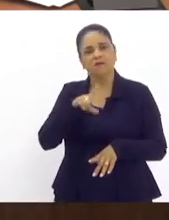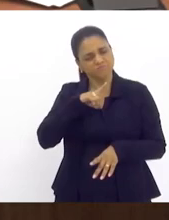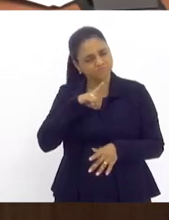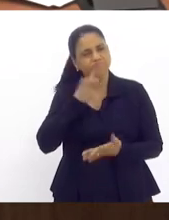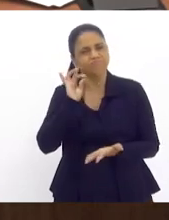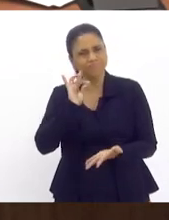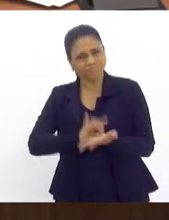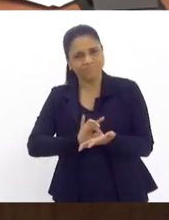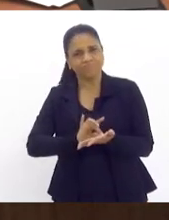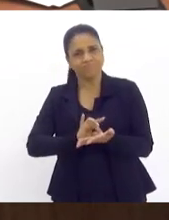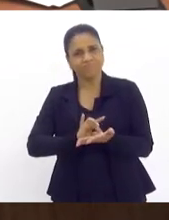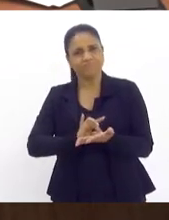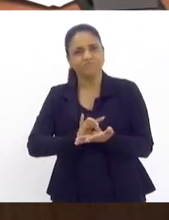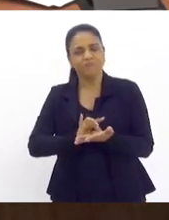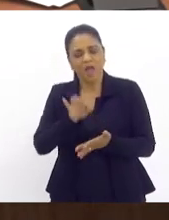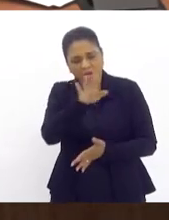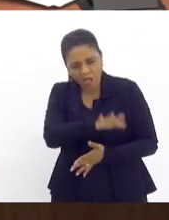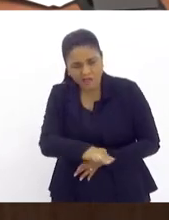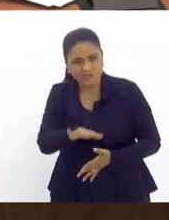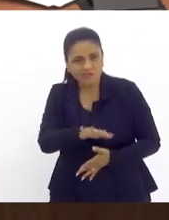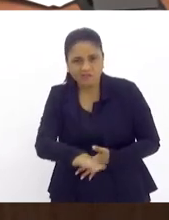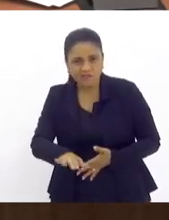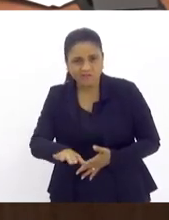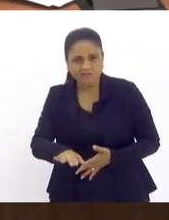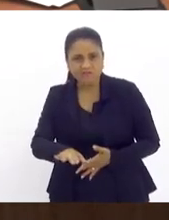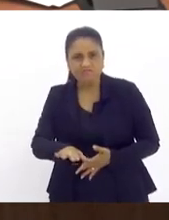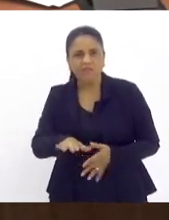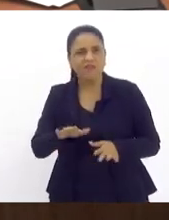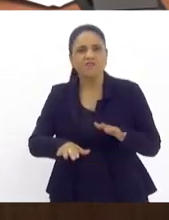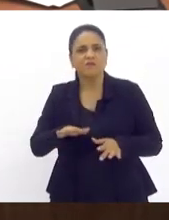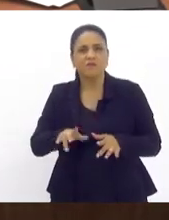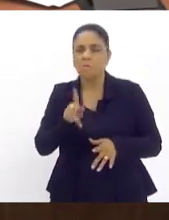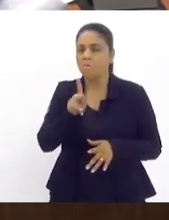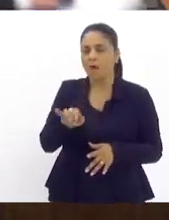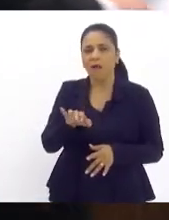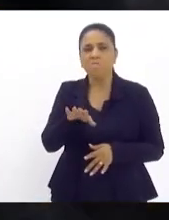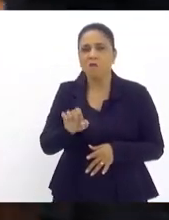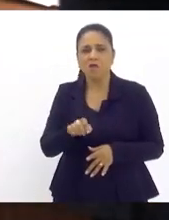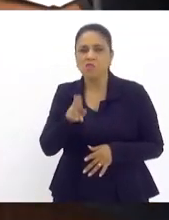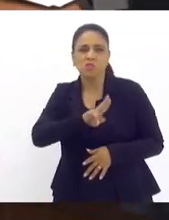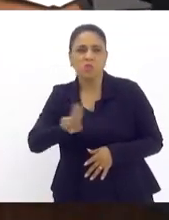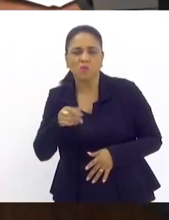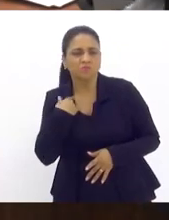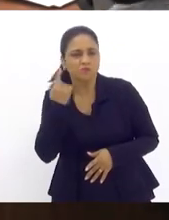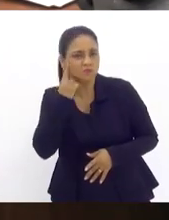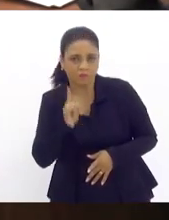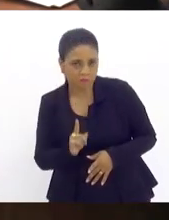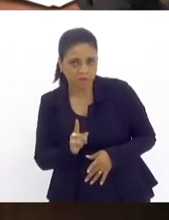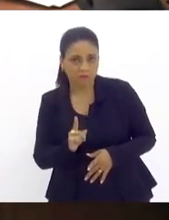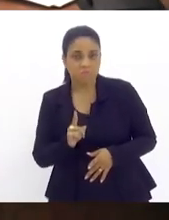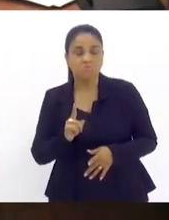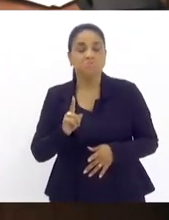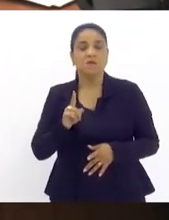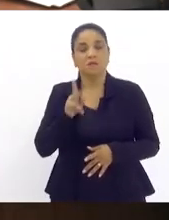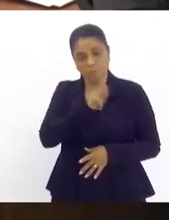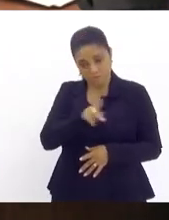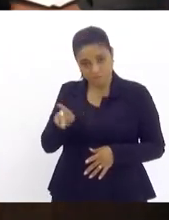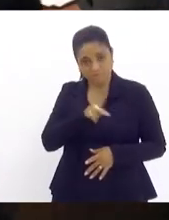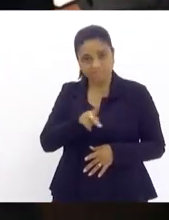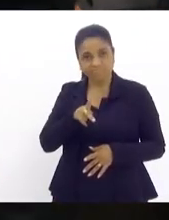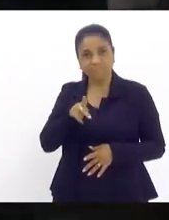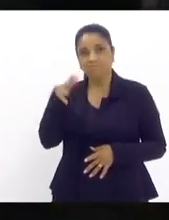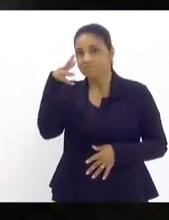que muitas daquelas crianças, nem o nome do pai e da mãe ela sabia, mas ela ali se colocou em corpo presente para